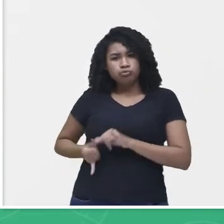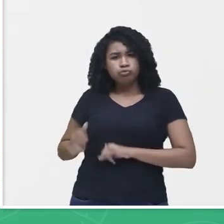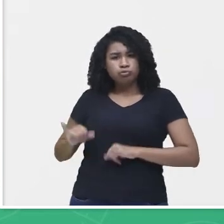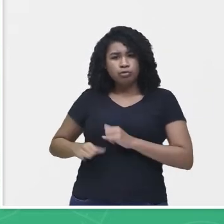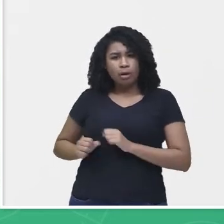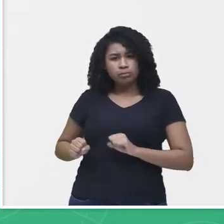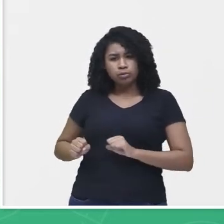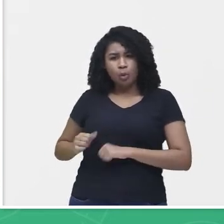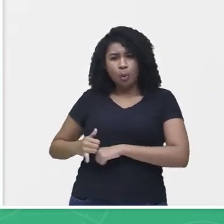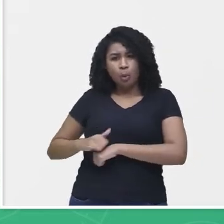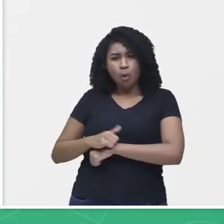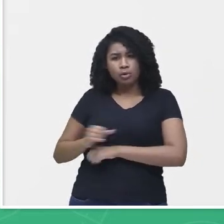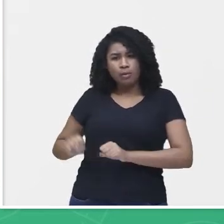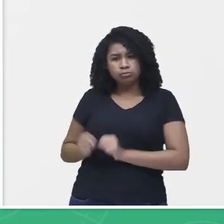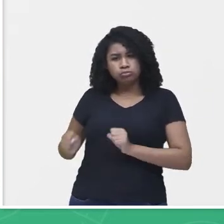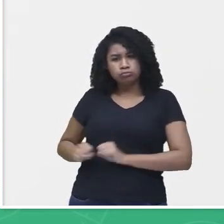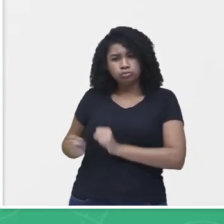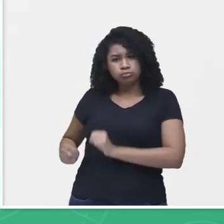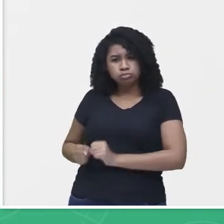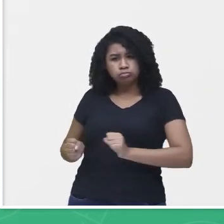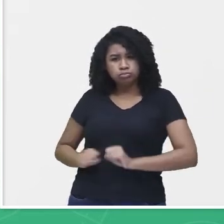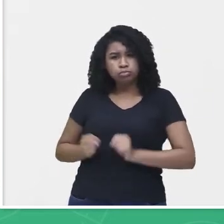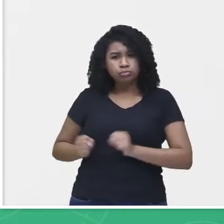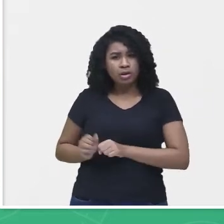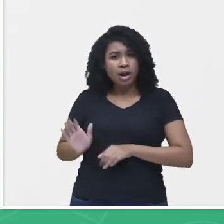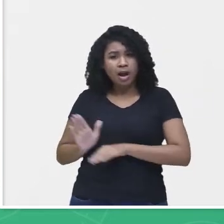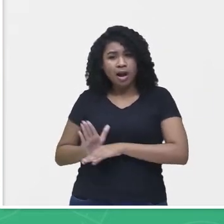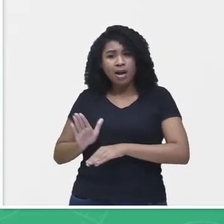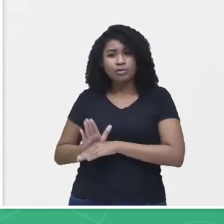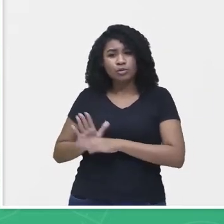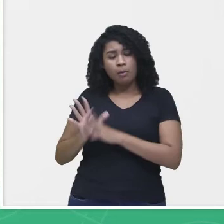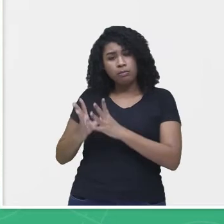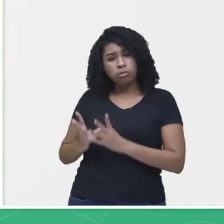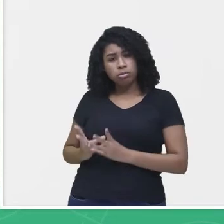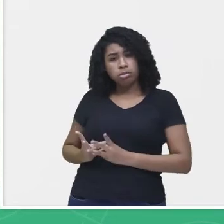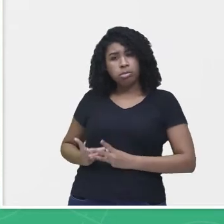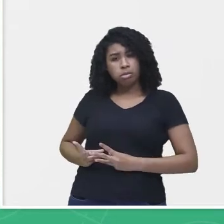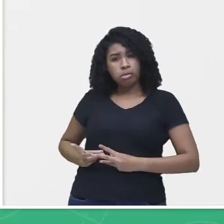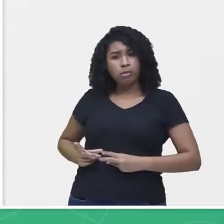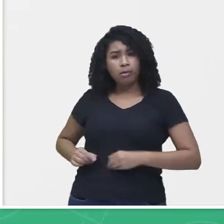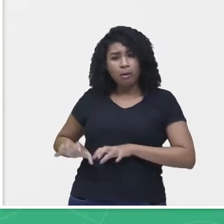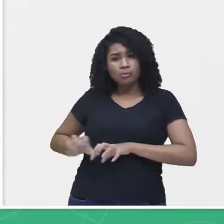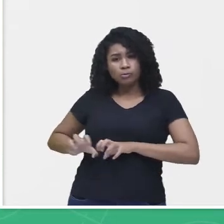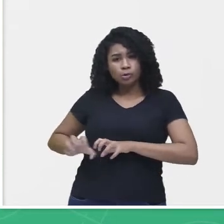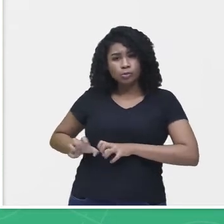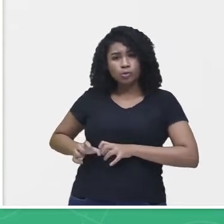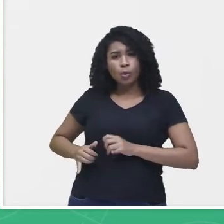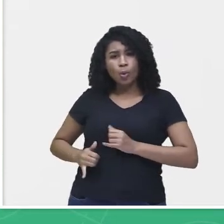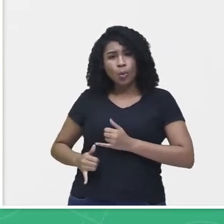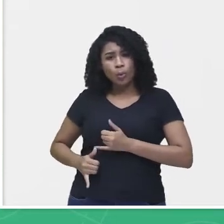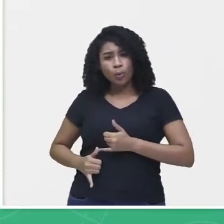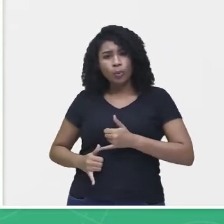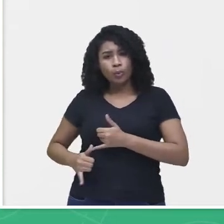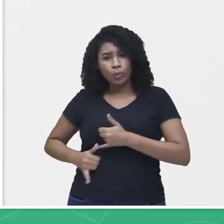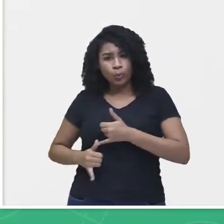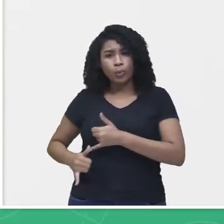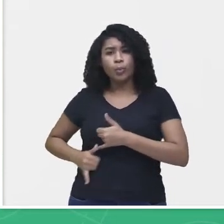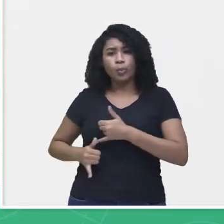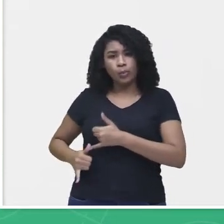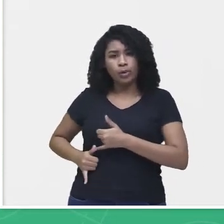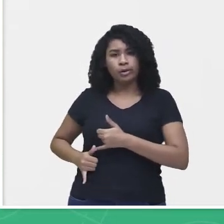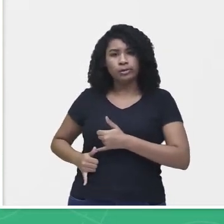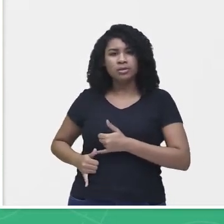quebra das gorduras e ajuda na digestão, na absorção dos lipídios e armazena o glicogênio. Professor, o